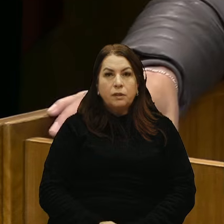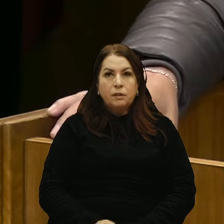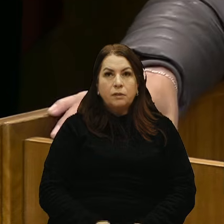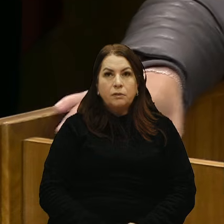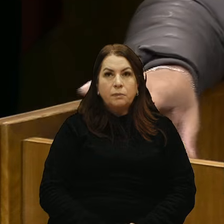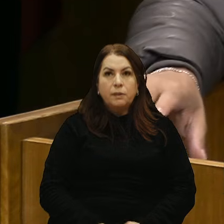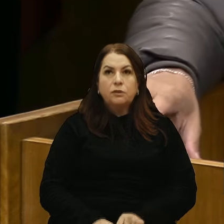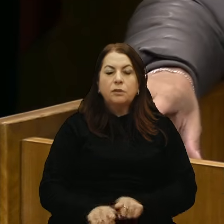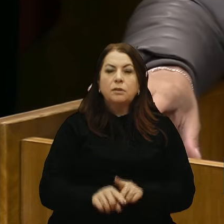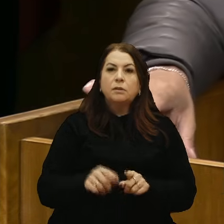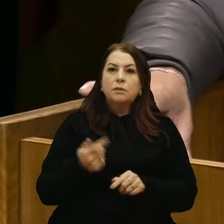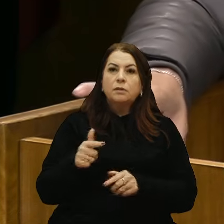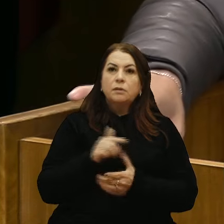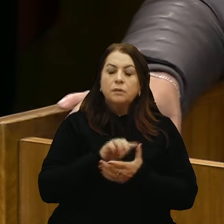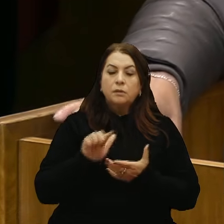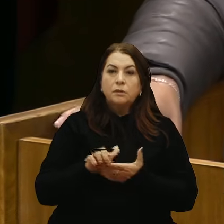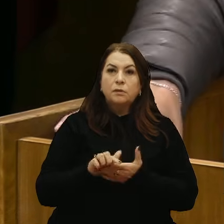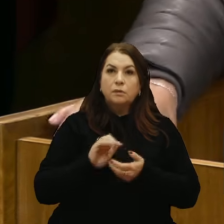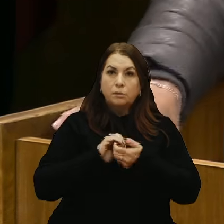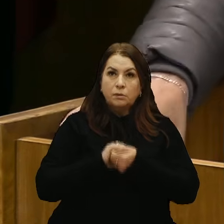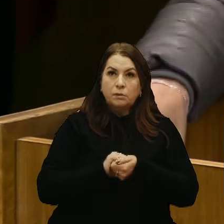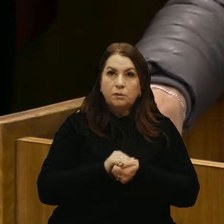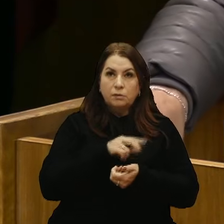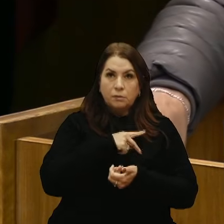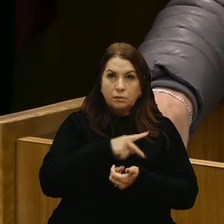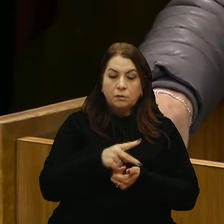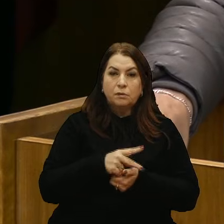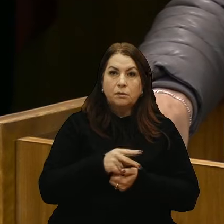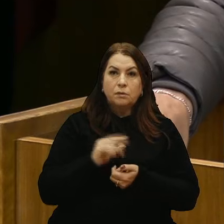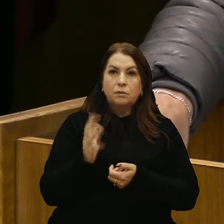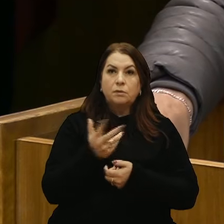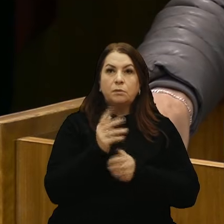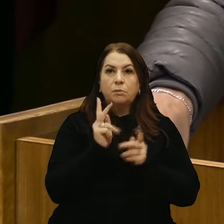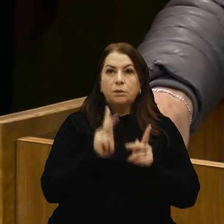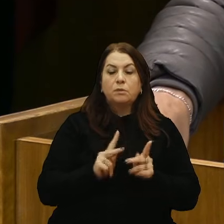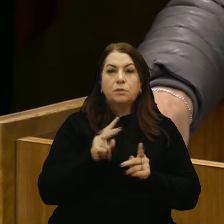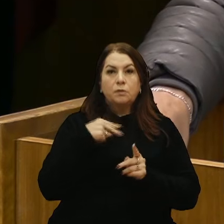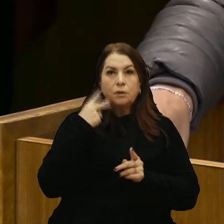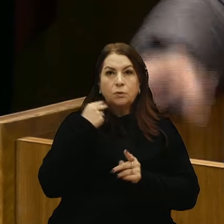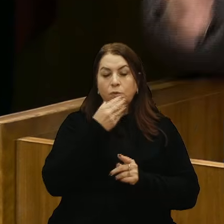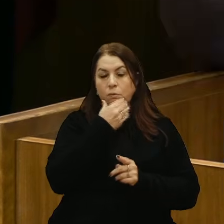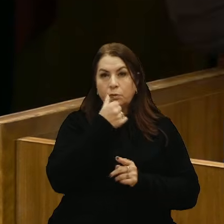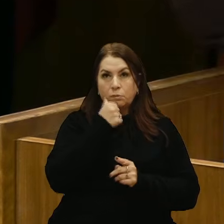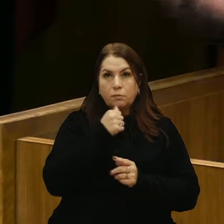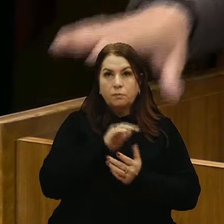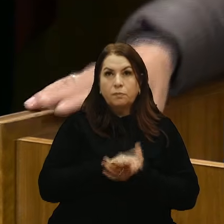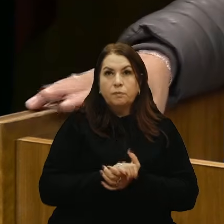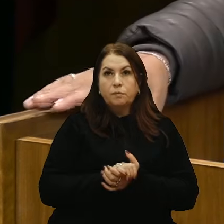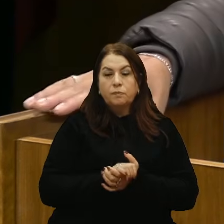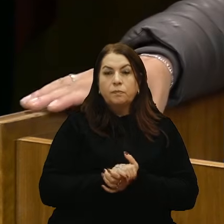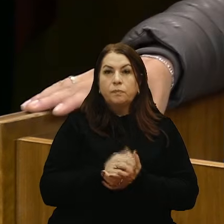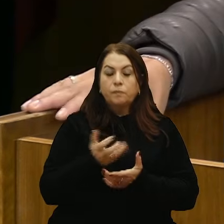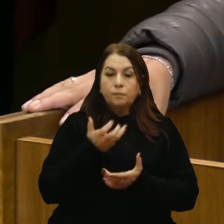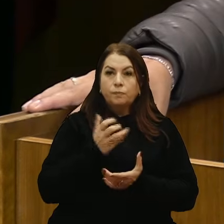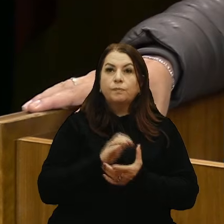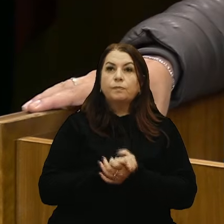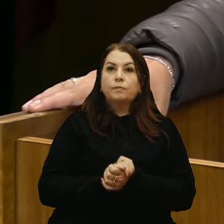Mais uma vez, cumprimentar aqui o presidente, os companheiros vereadores, aqui as vereadoras, mas eu